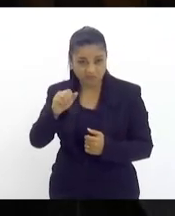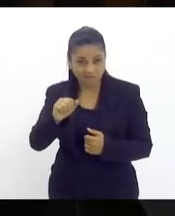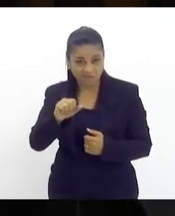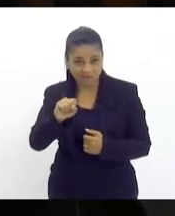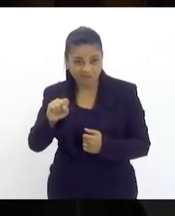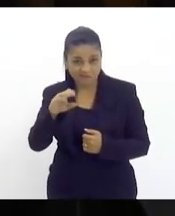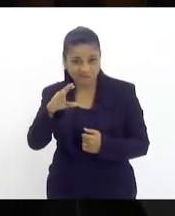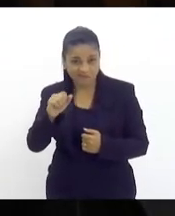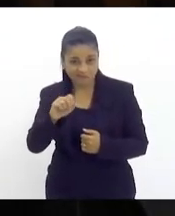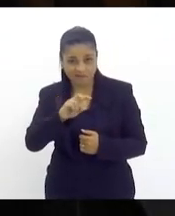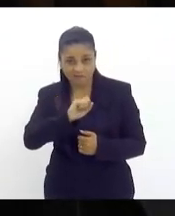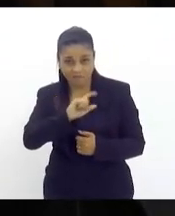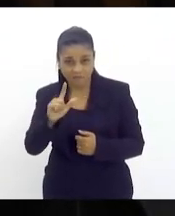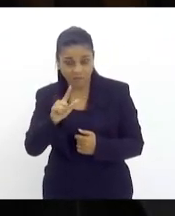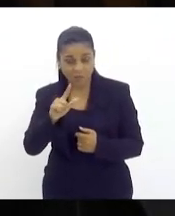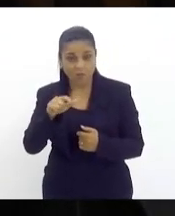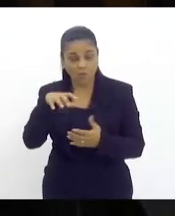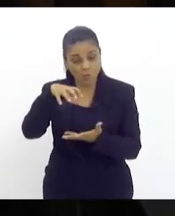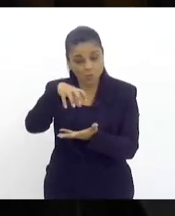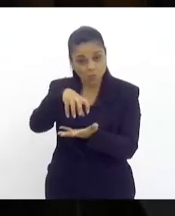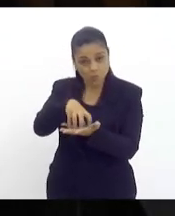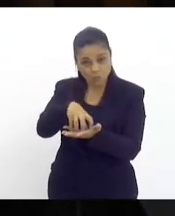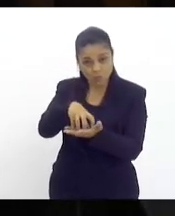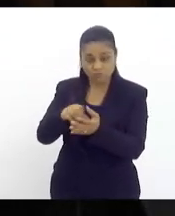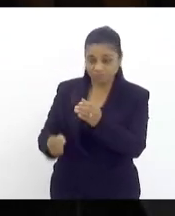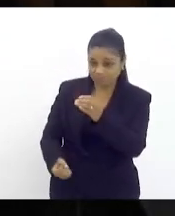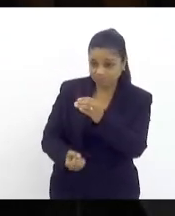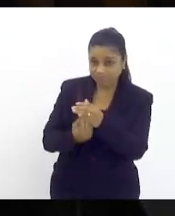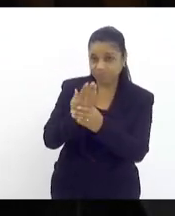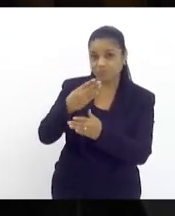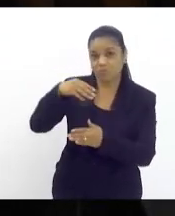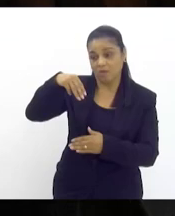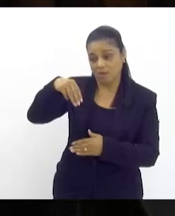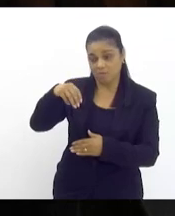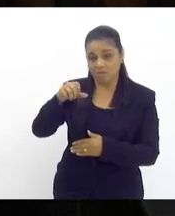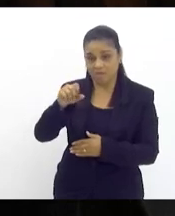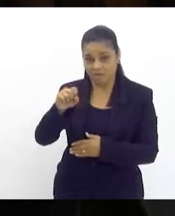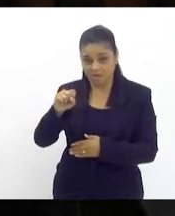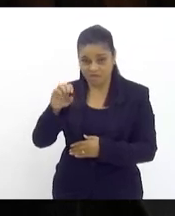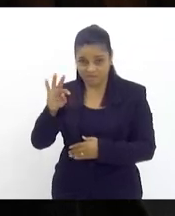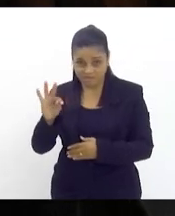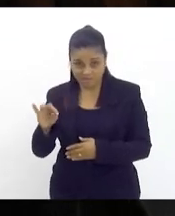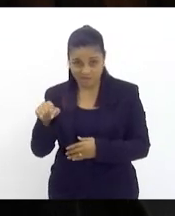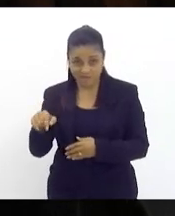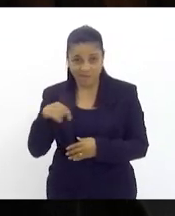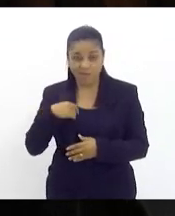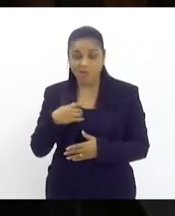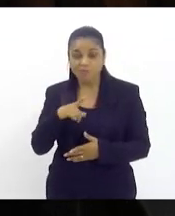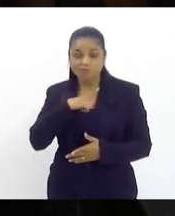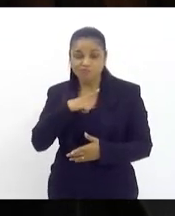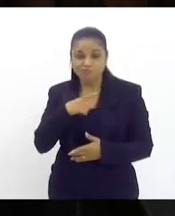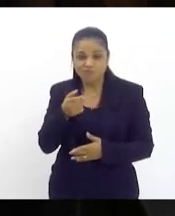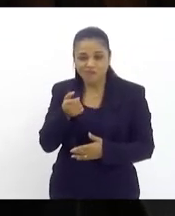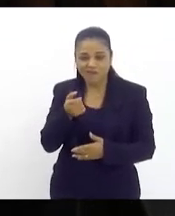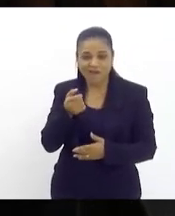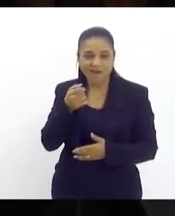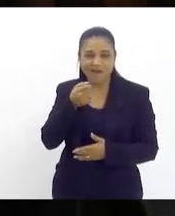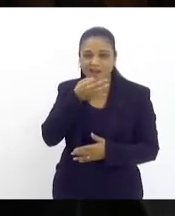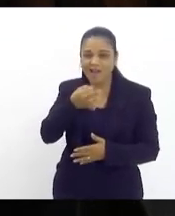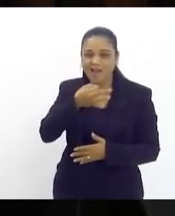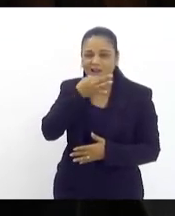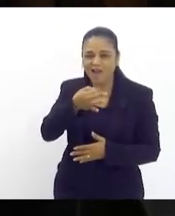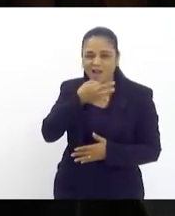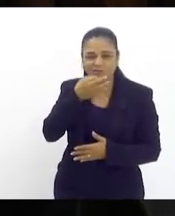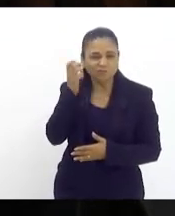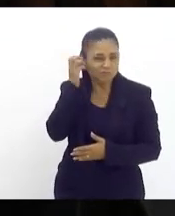núcleo de nascedouro do MST e eu usava um radinho de pilha e